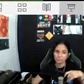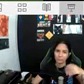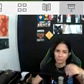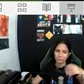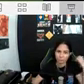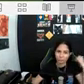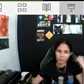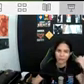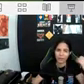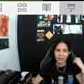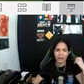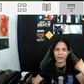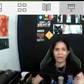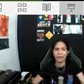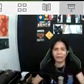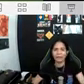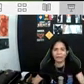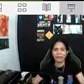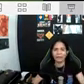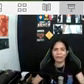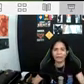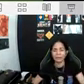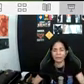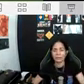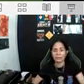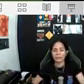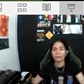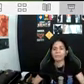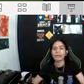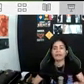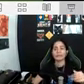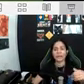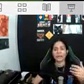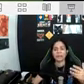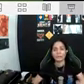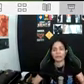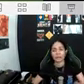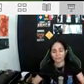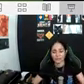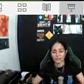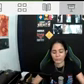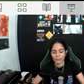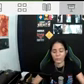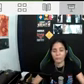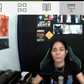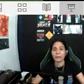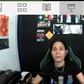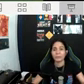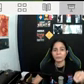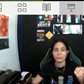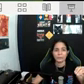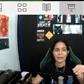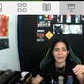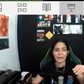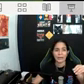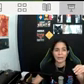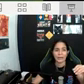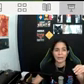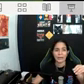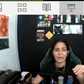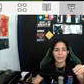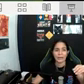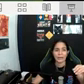que eu pré-defini antes, né, na minha metodologia. Já no estudo observacional, eu não vou estar manipulando